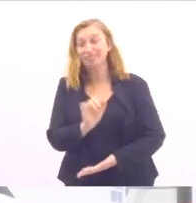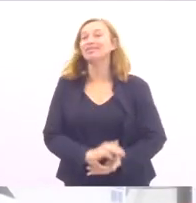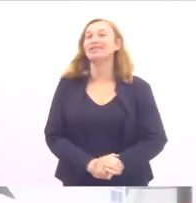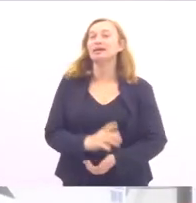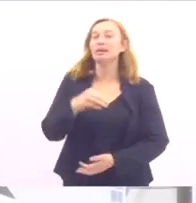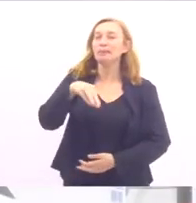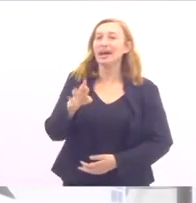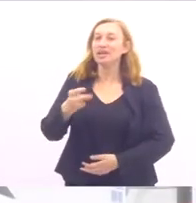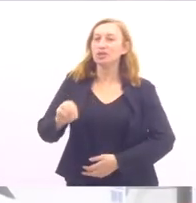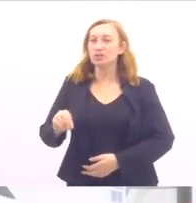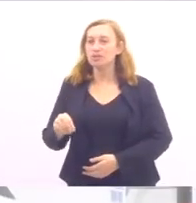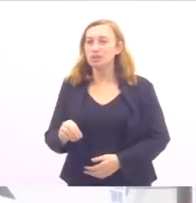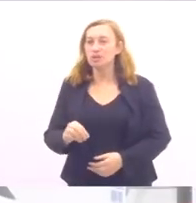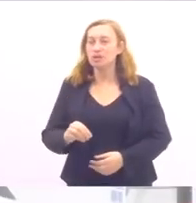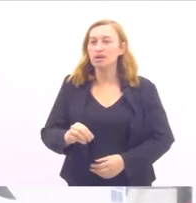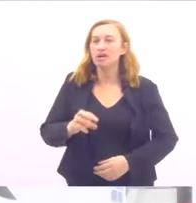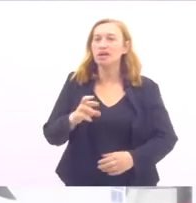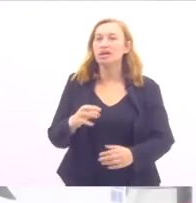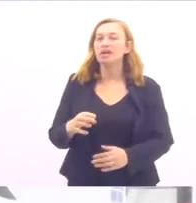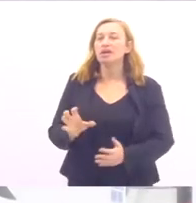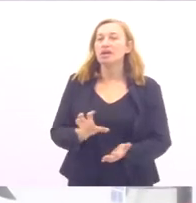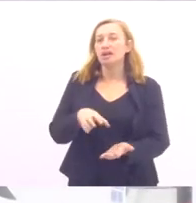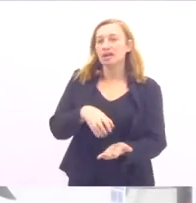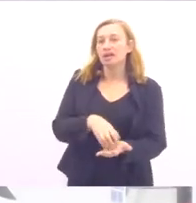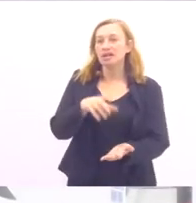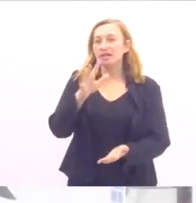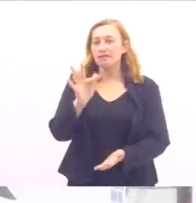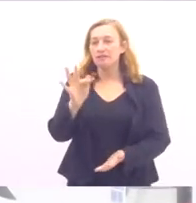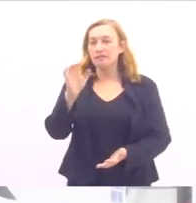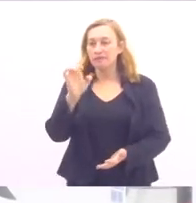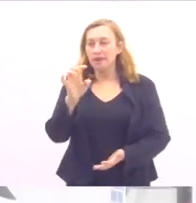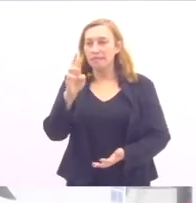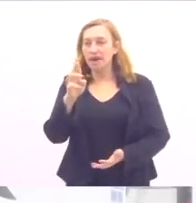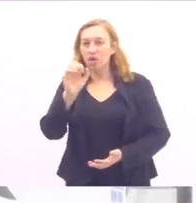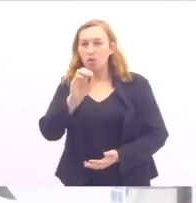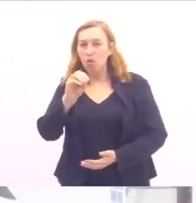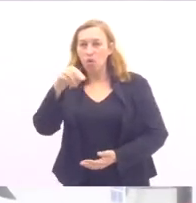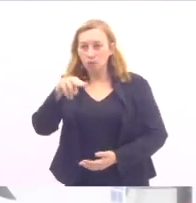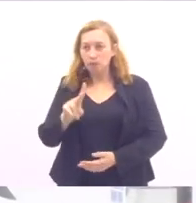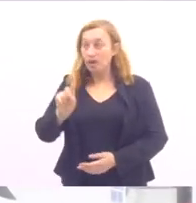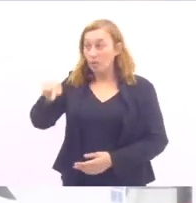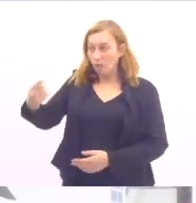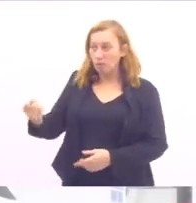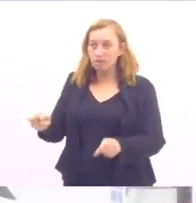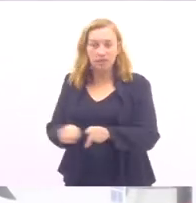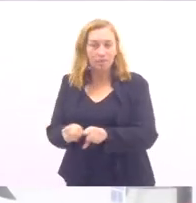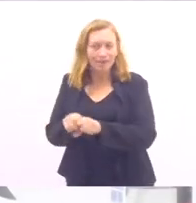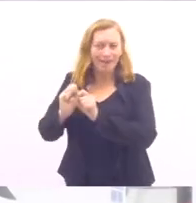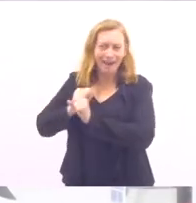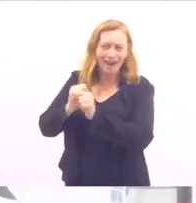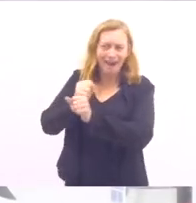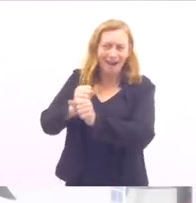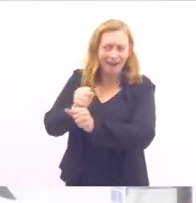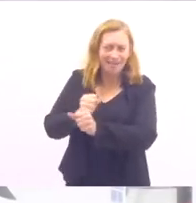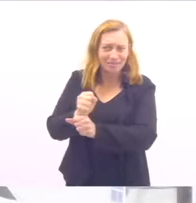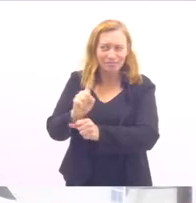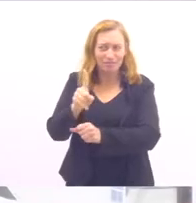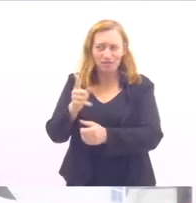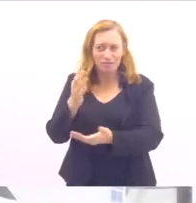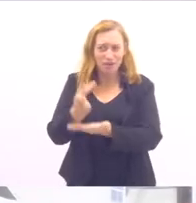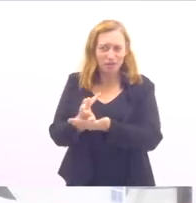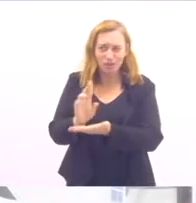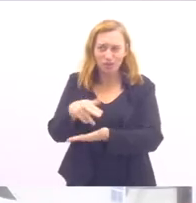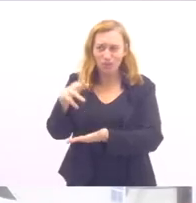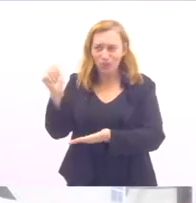Márcio Carvalho, Rede Febracon, está aqui na minha frente, também é outro que está aqui há alguns anos sentado nessa cadeira, né,